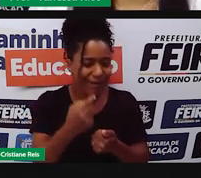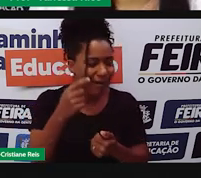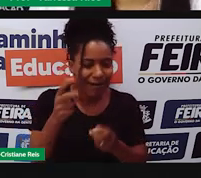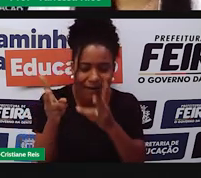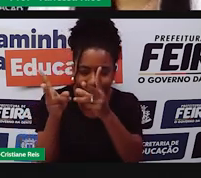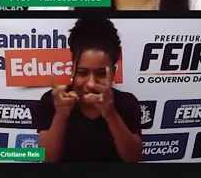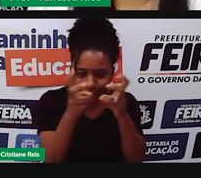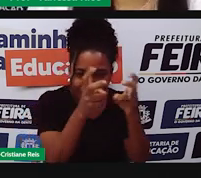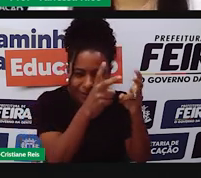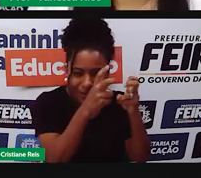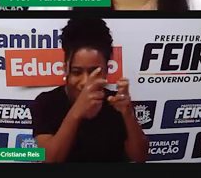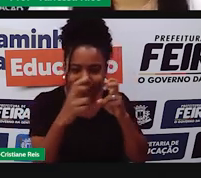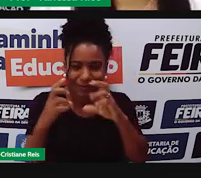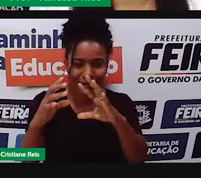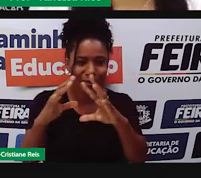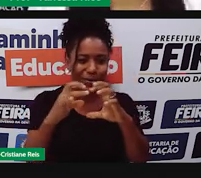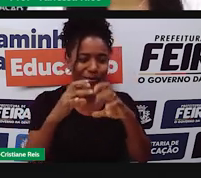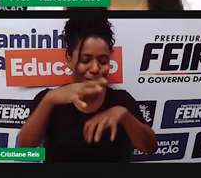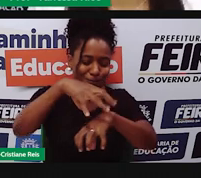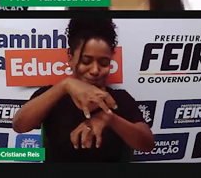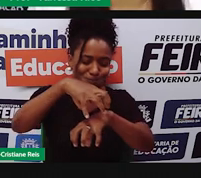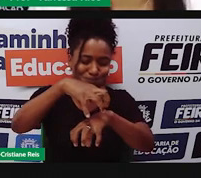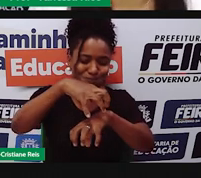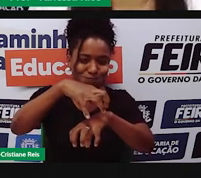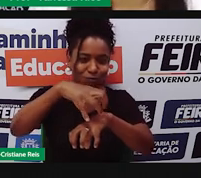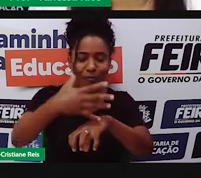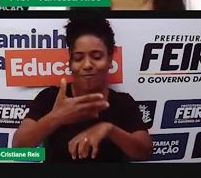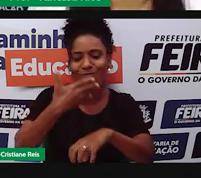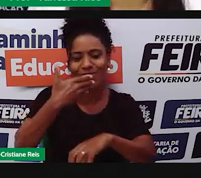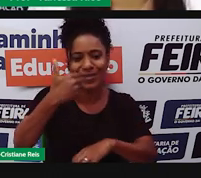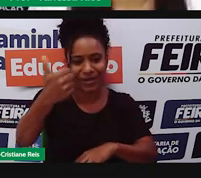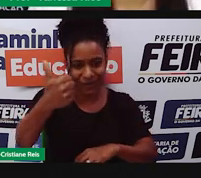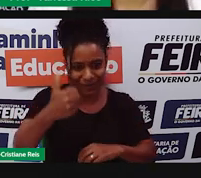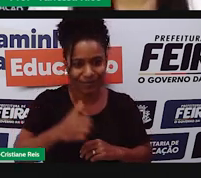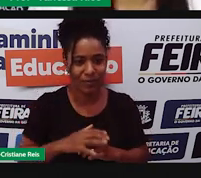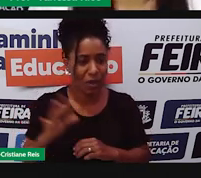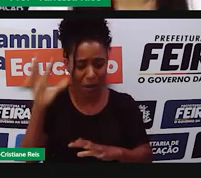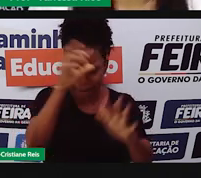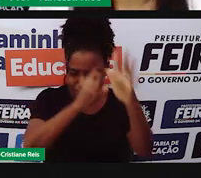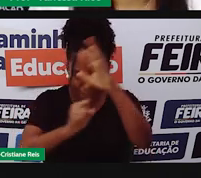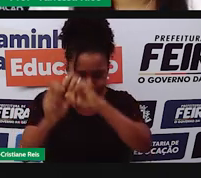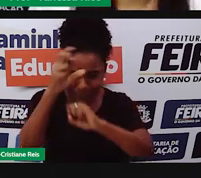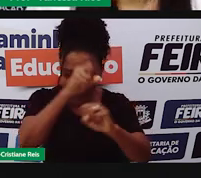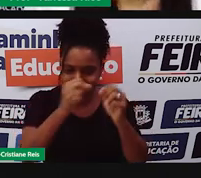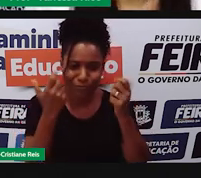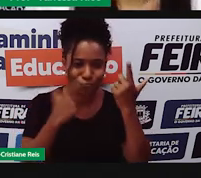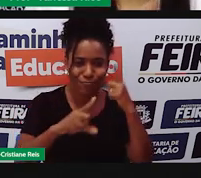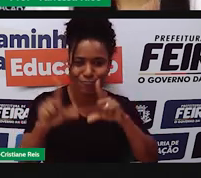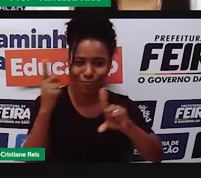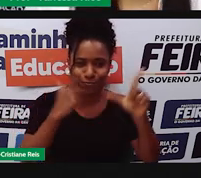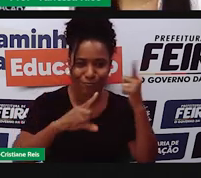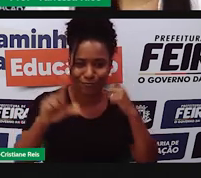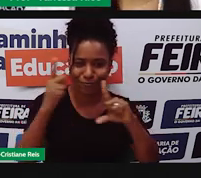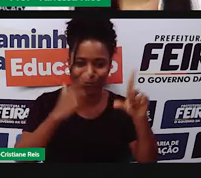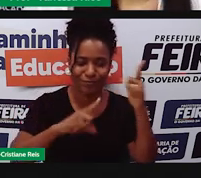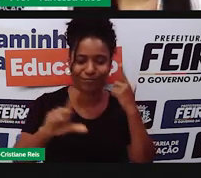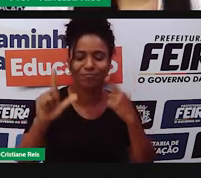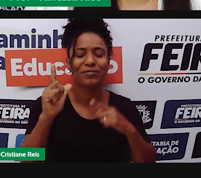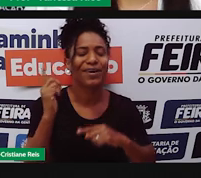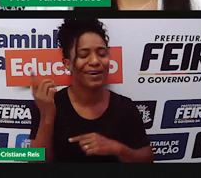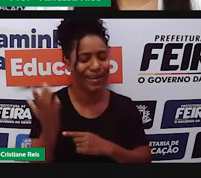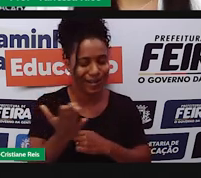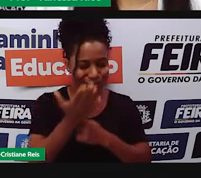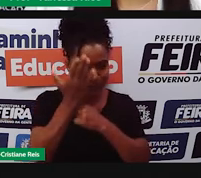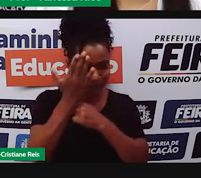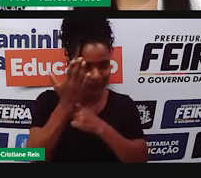sol. Aprender não só o que a gente aprende na escola, não, mas aprender tudo que a gente precisa aprender no nosso dia a dia.